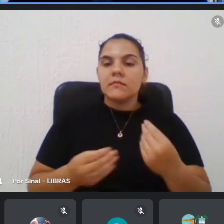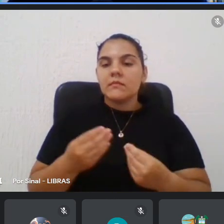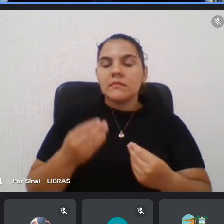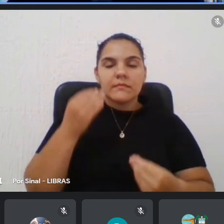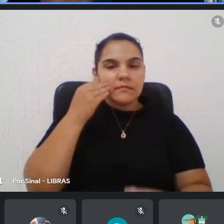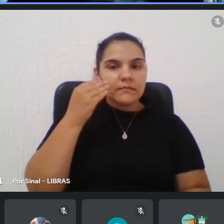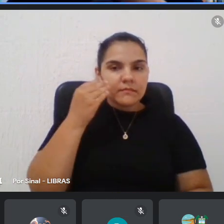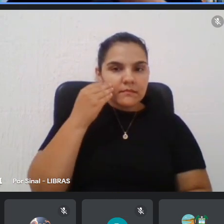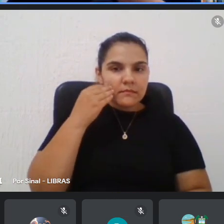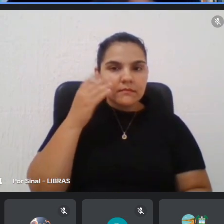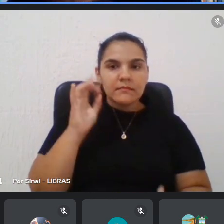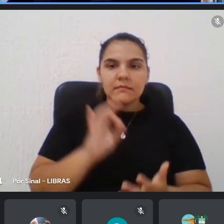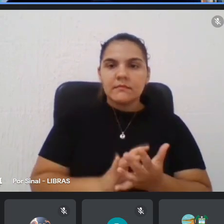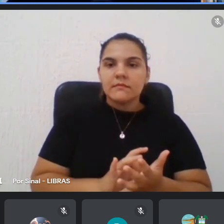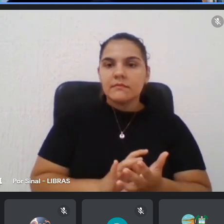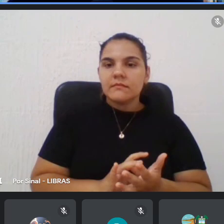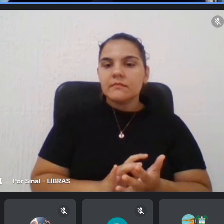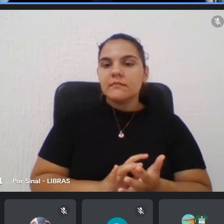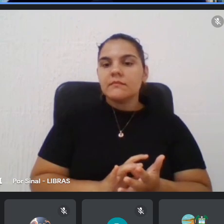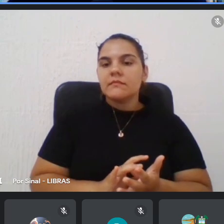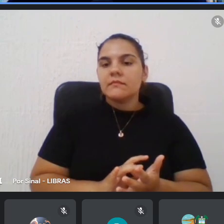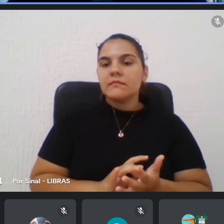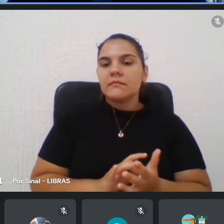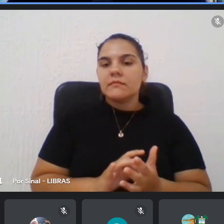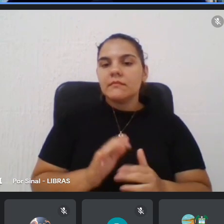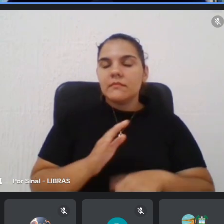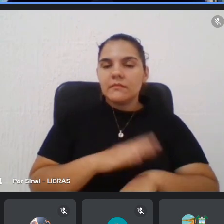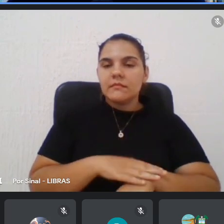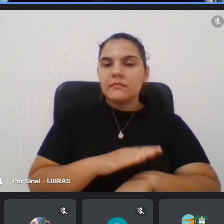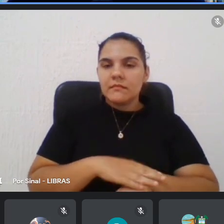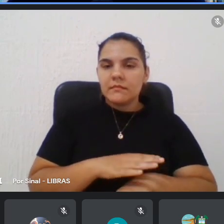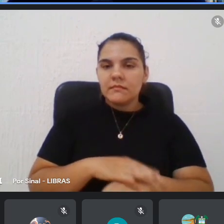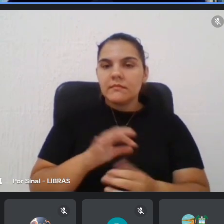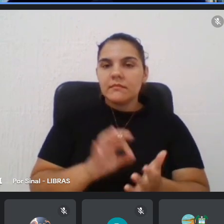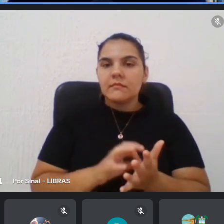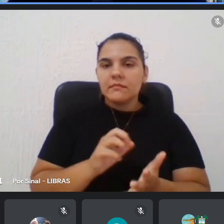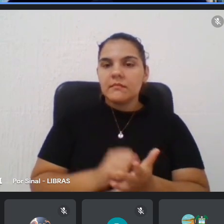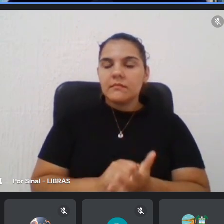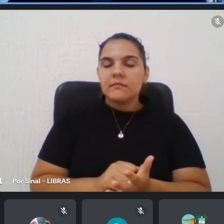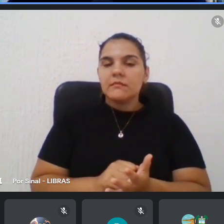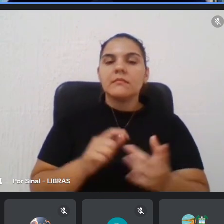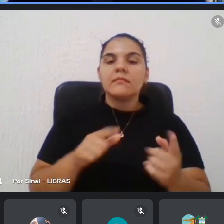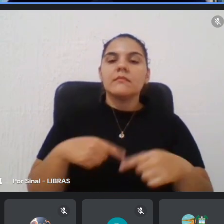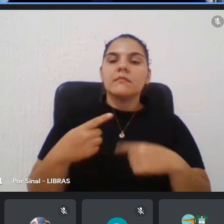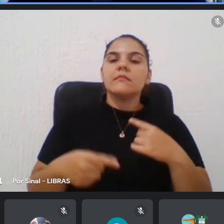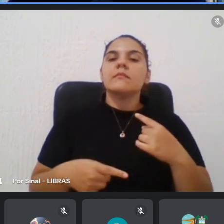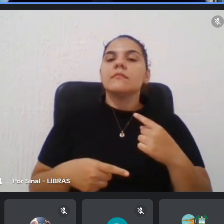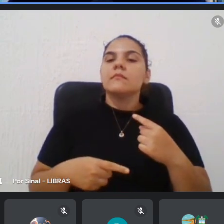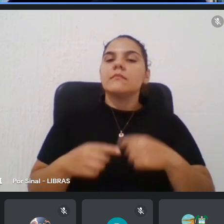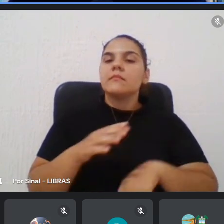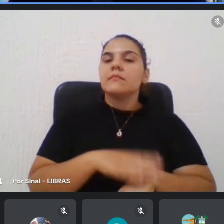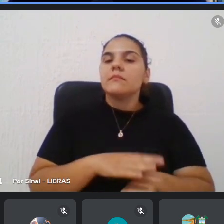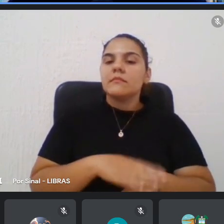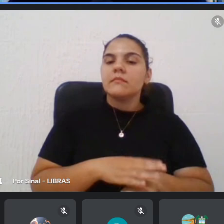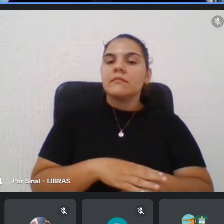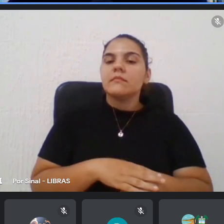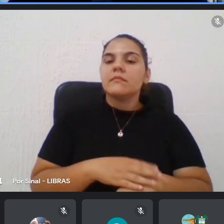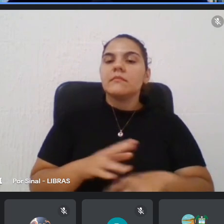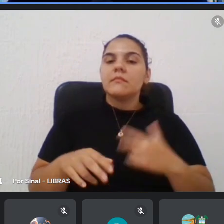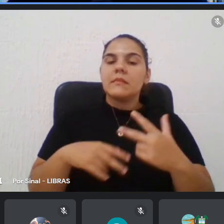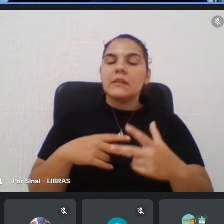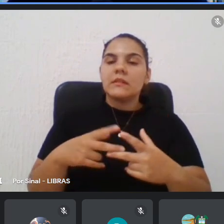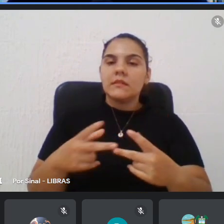veracidade das autodeclarações no primeiro momento de inscrição e, posteriormente, no momento, no ato de premiação,